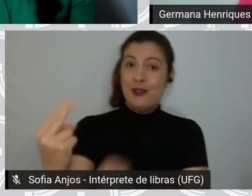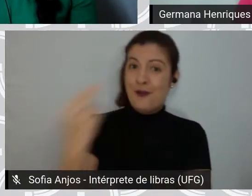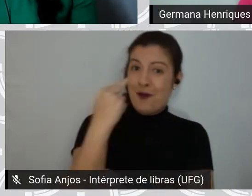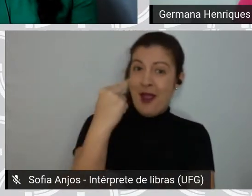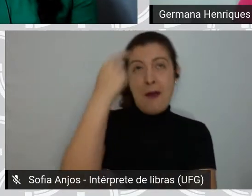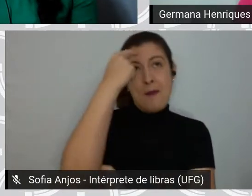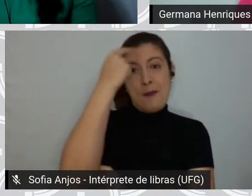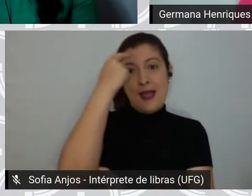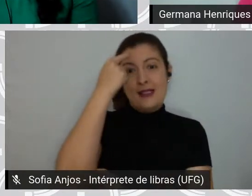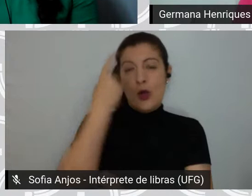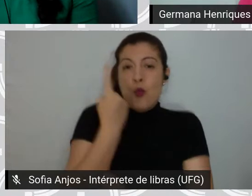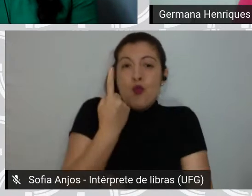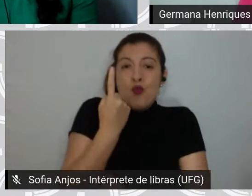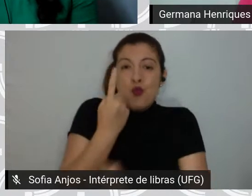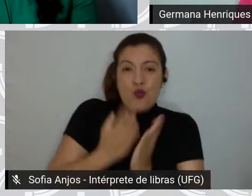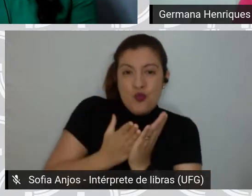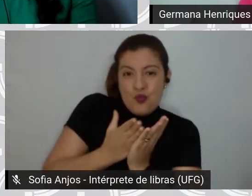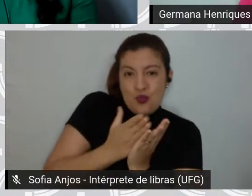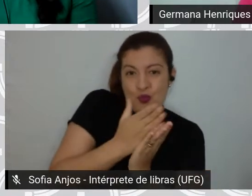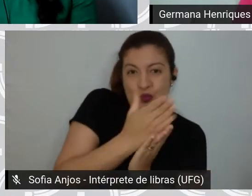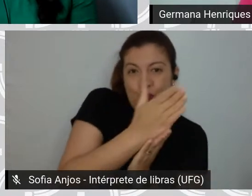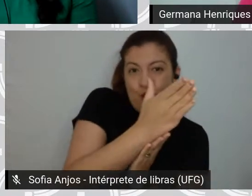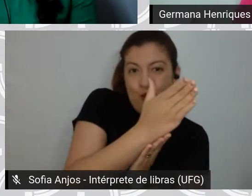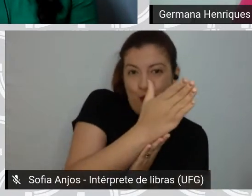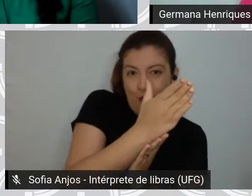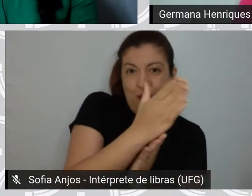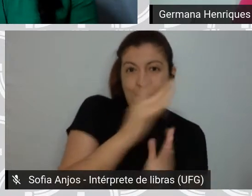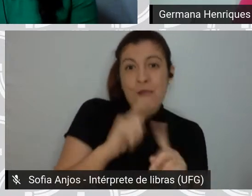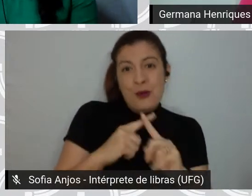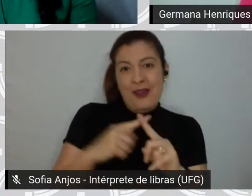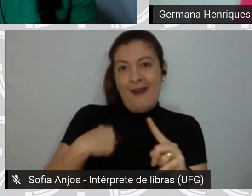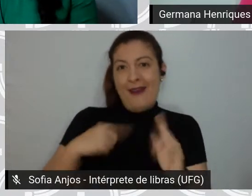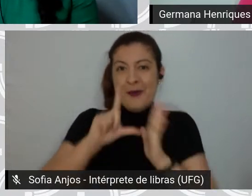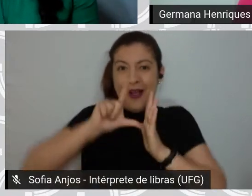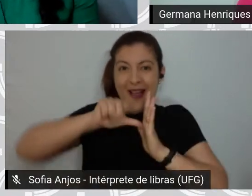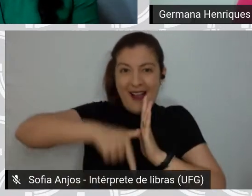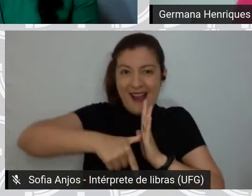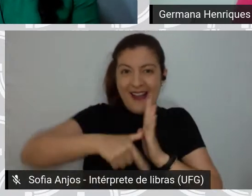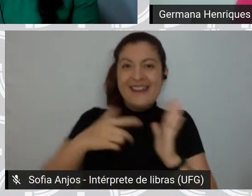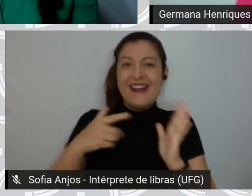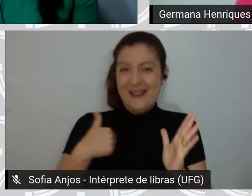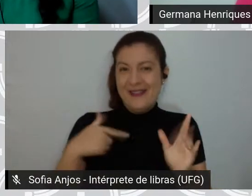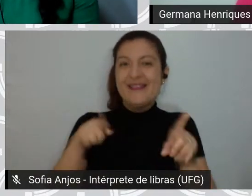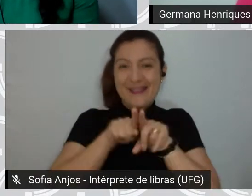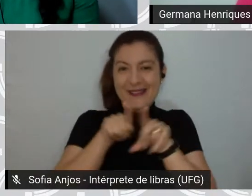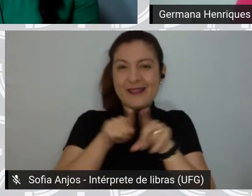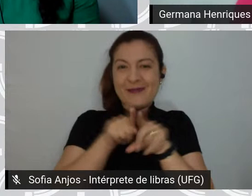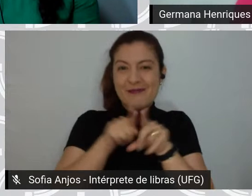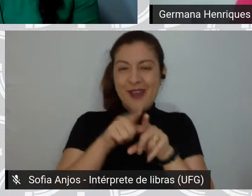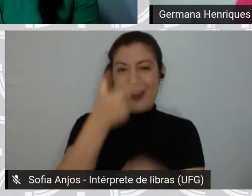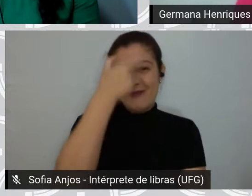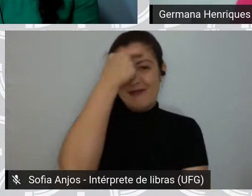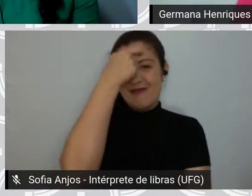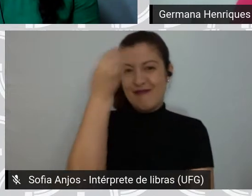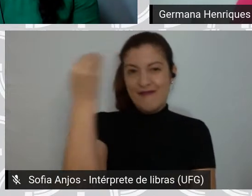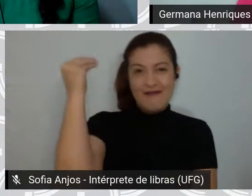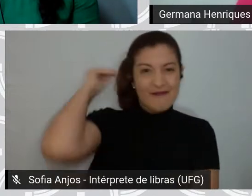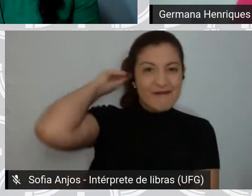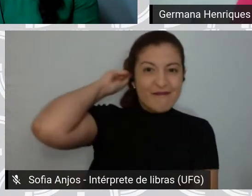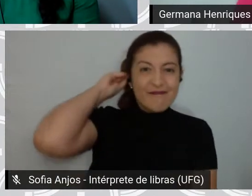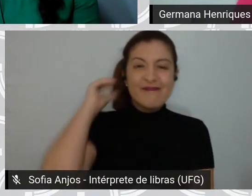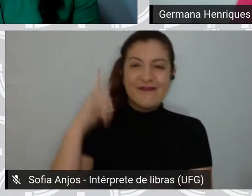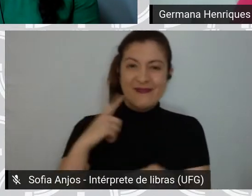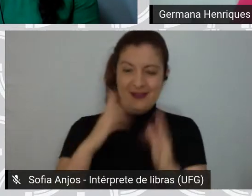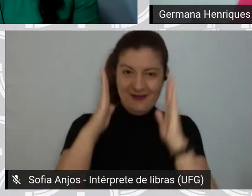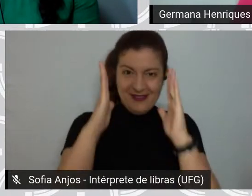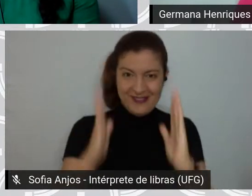disso, consciência dilacerada, do meu próprio atraso. Então, como eu dizia, é pretensão dizer que existe